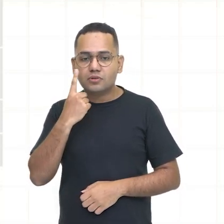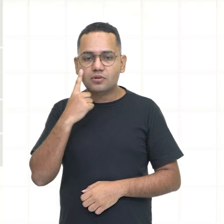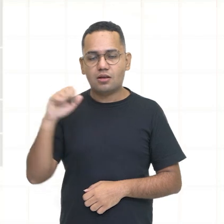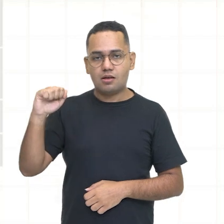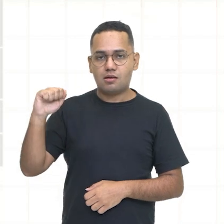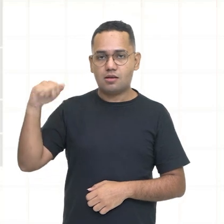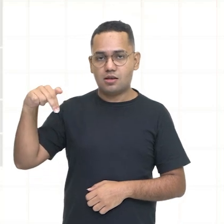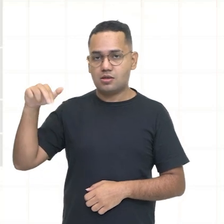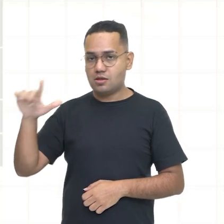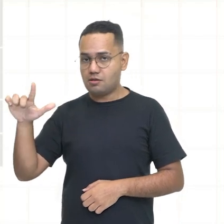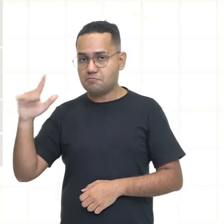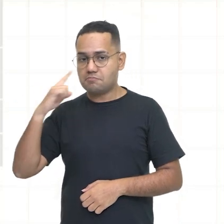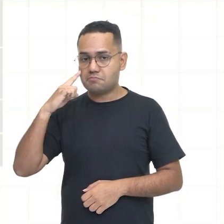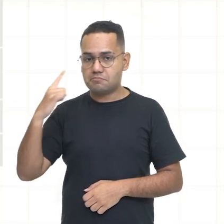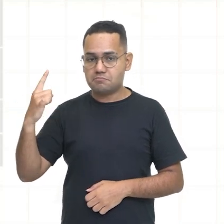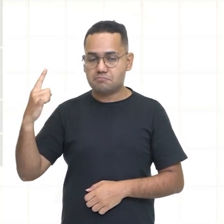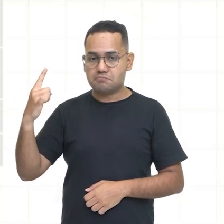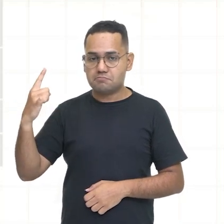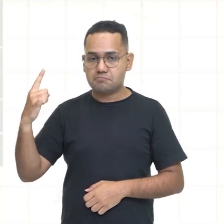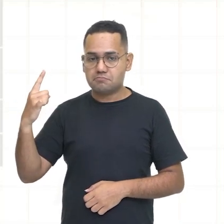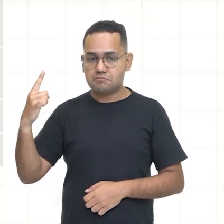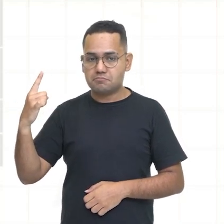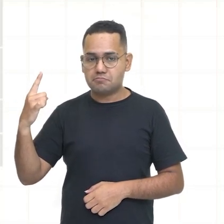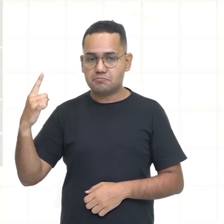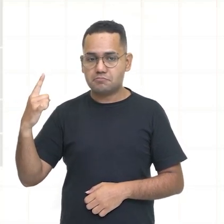a ANL